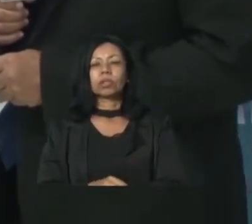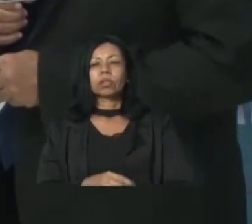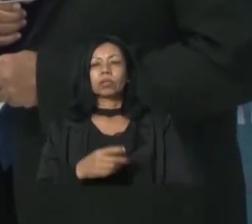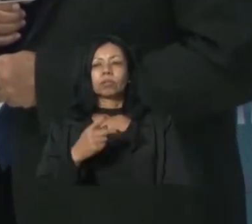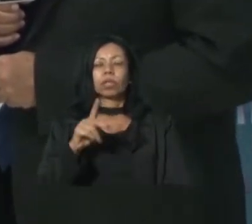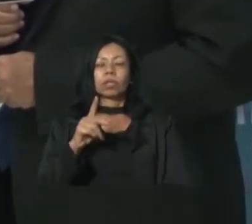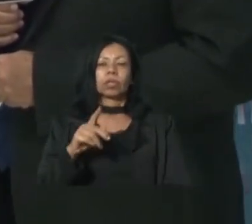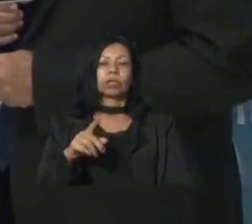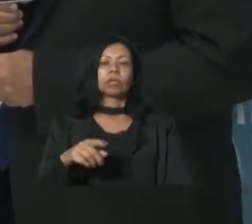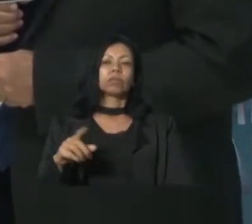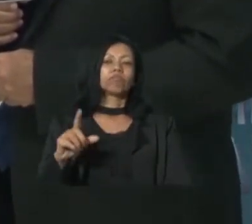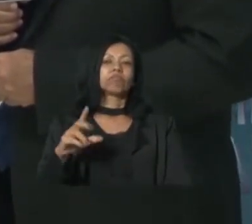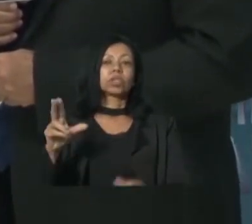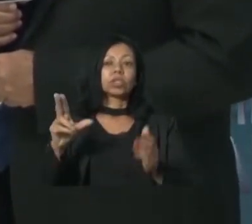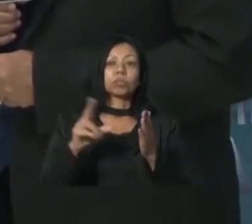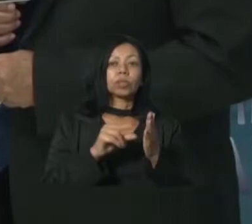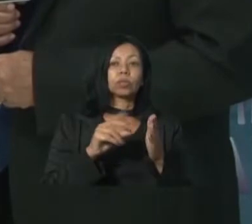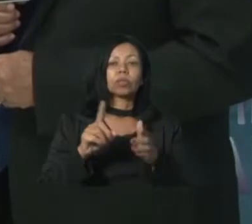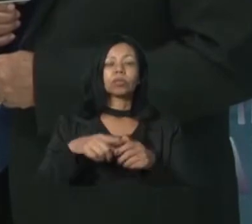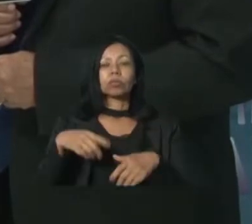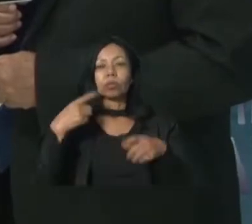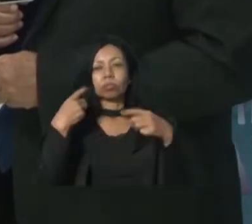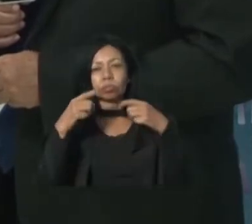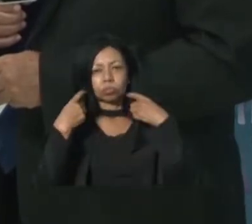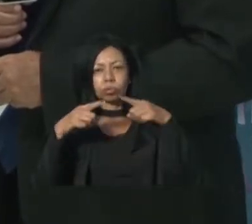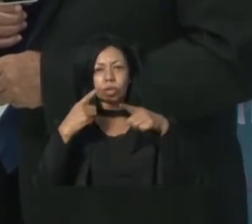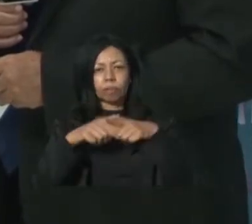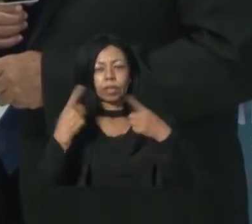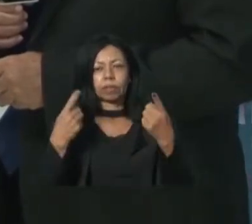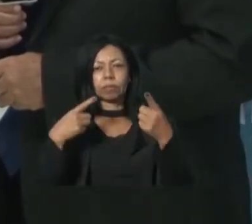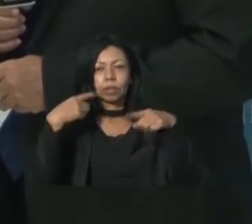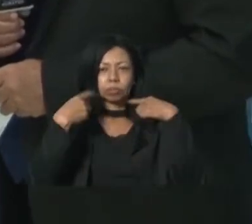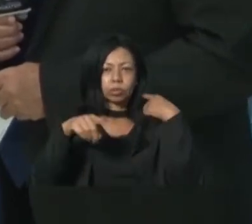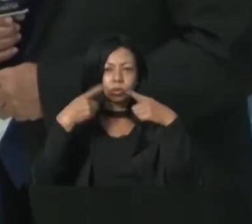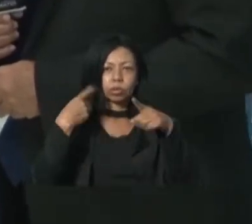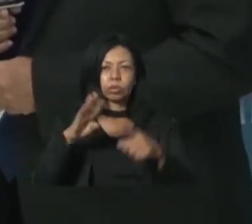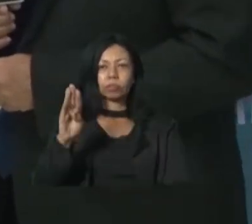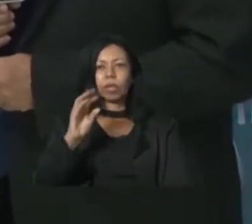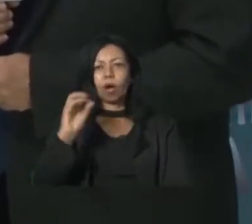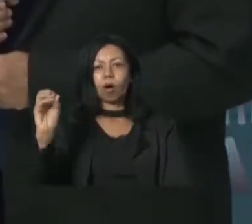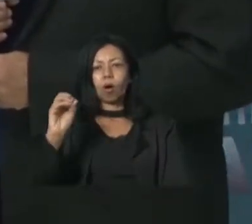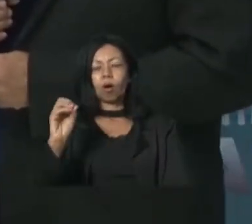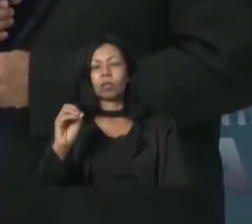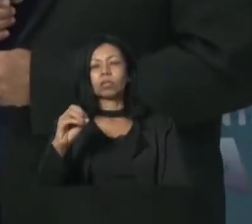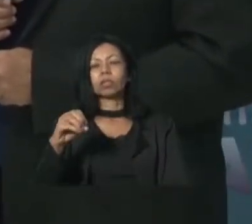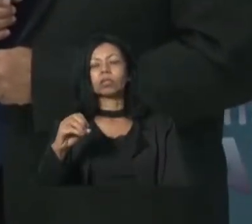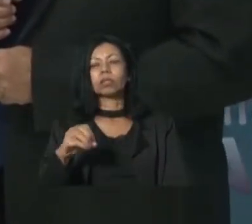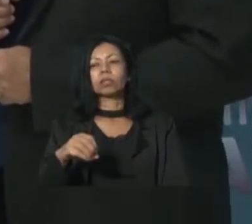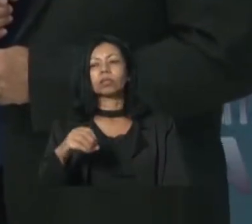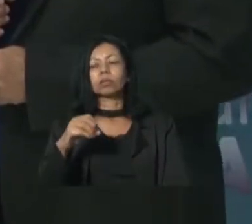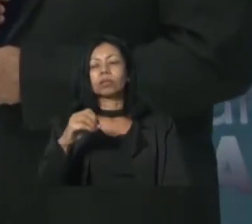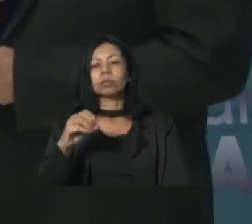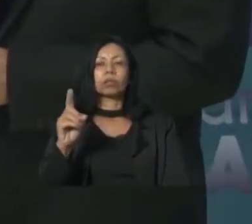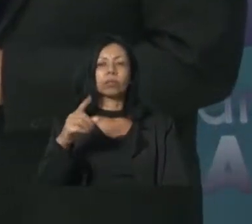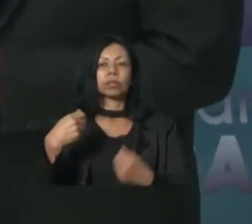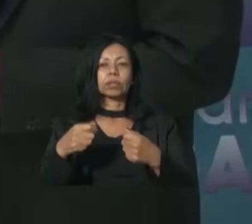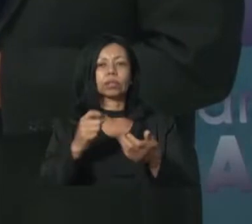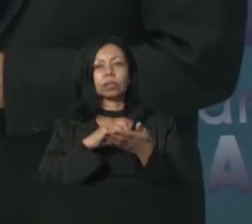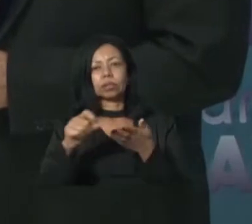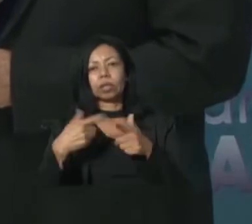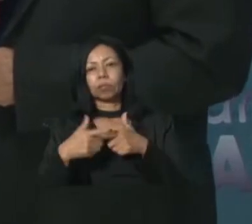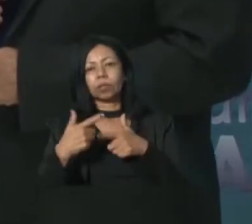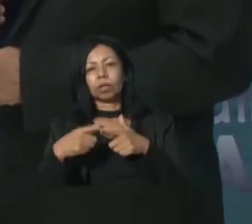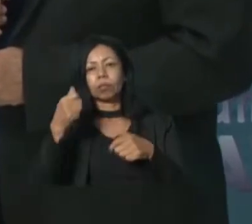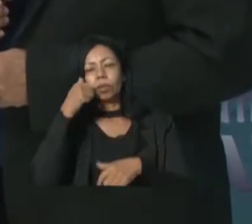de subnotificação, mas que também as próprias denúncias, os boletins de ocorrência, que eles não precisem ser registrados, porque a mulher não